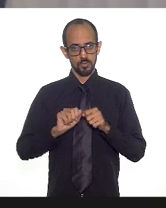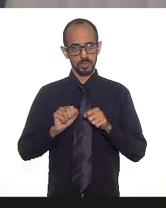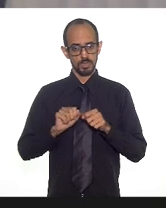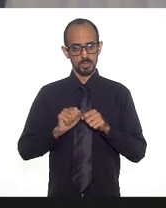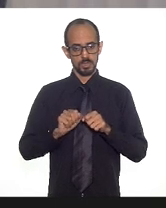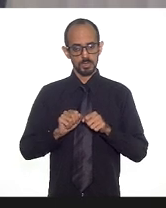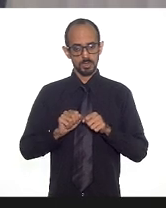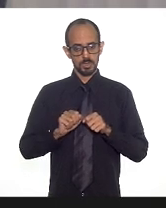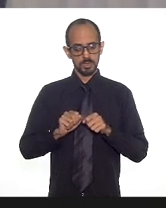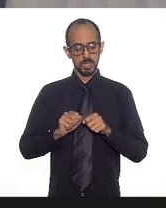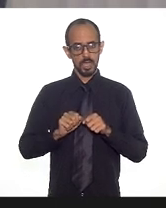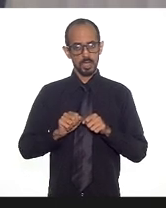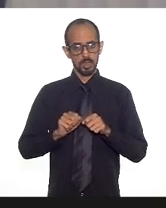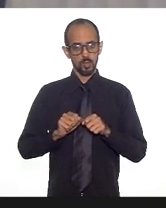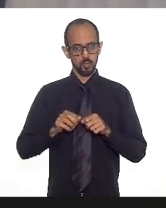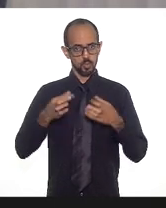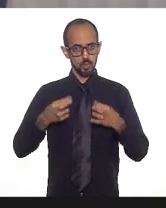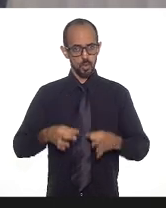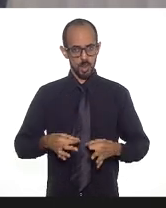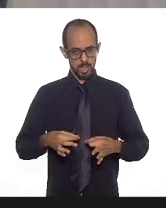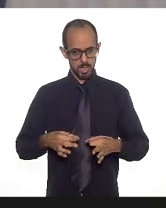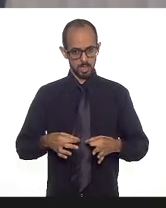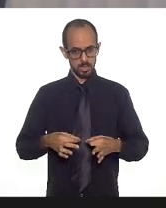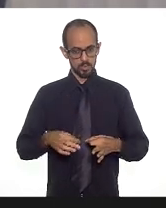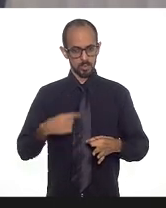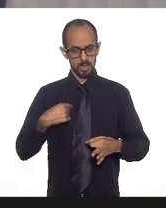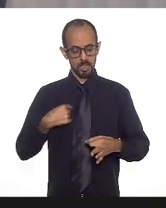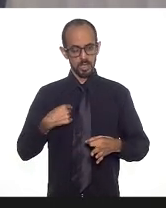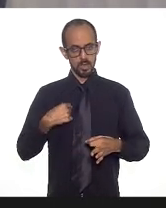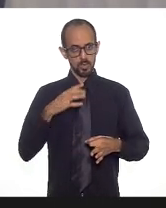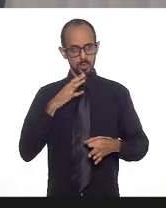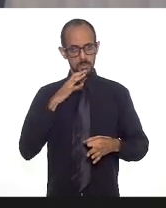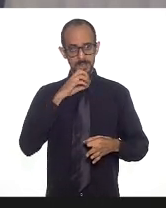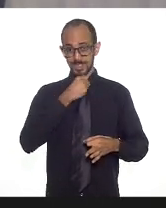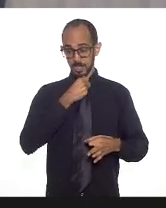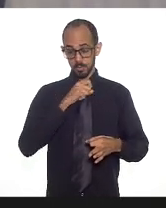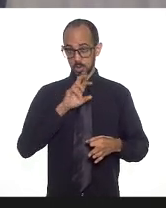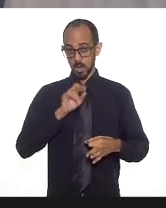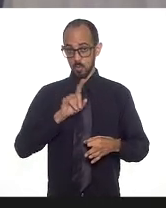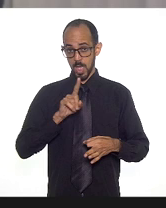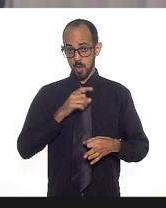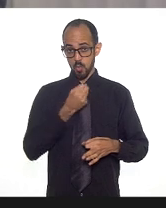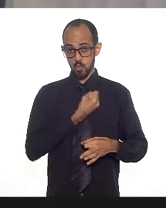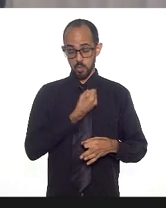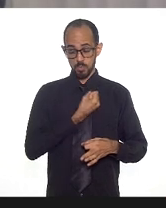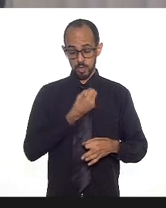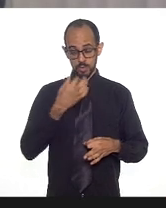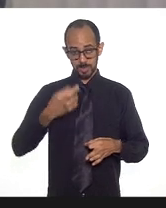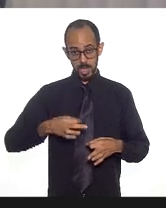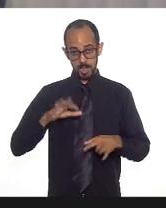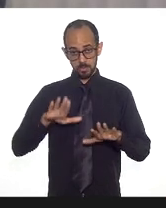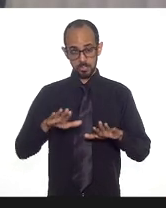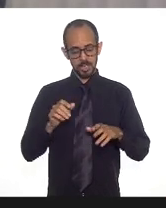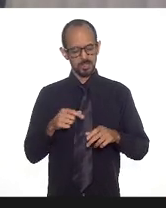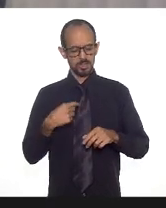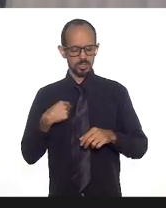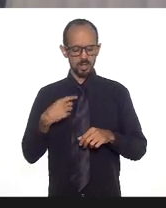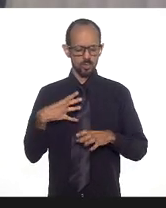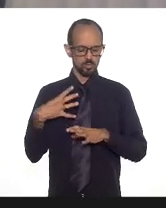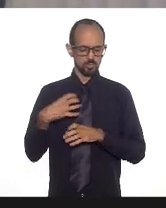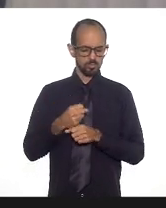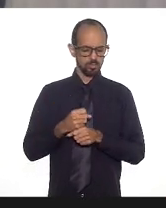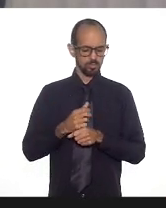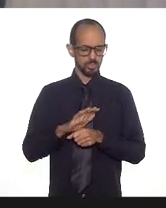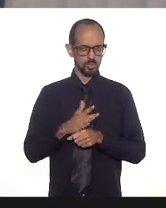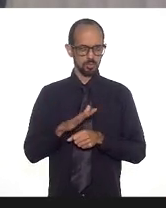contrapartida correta. Isso aqui é uma percepção, não é uma consolidação, mas é um ponto que a gente poderia trabalhar em relação